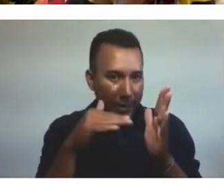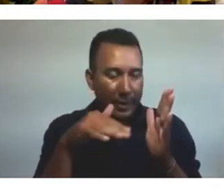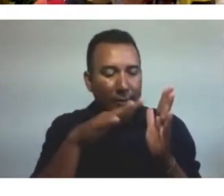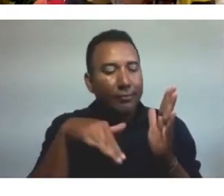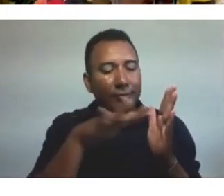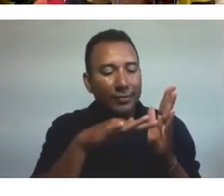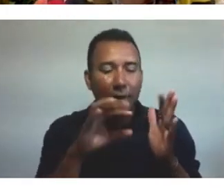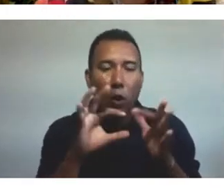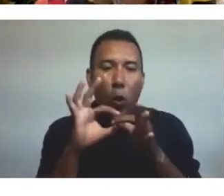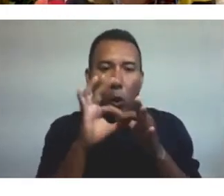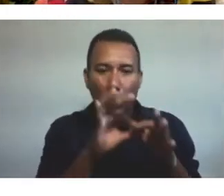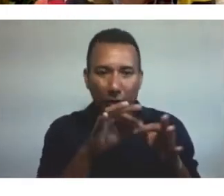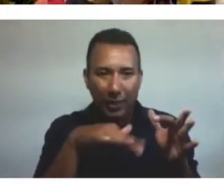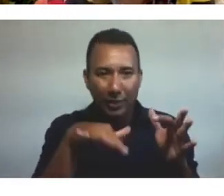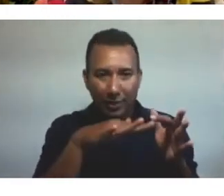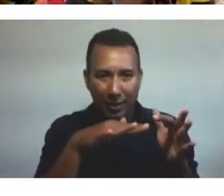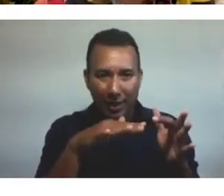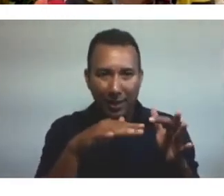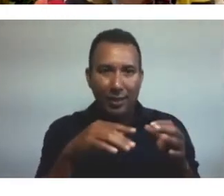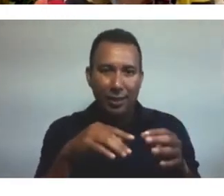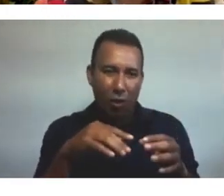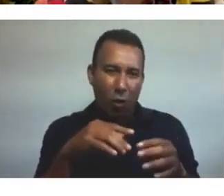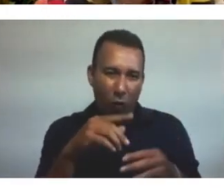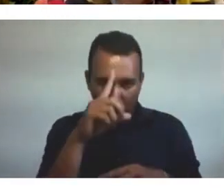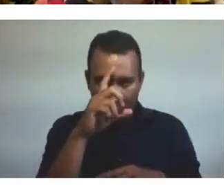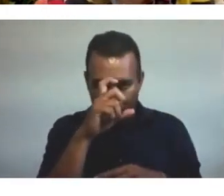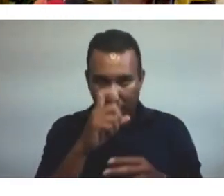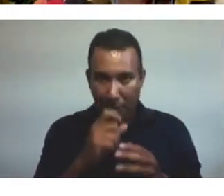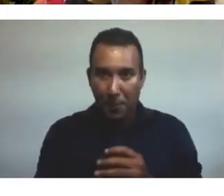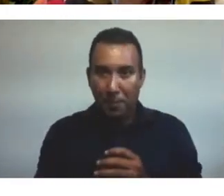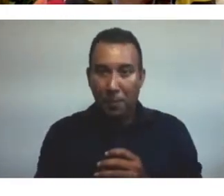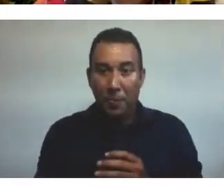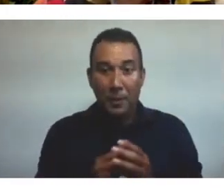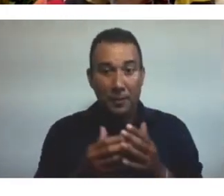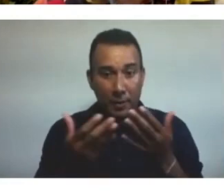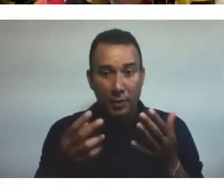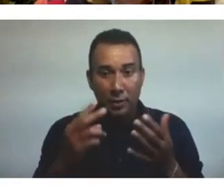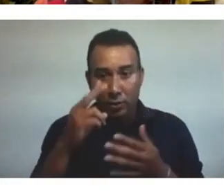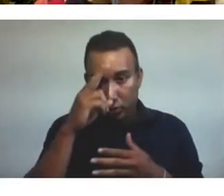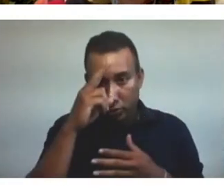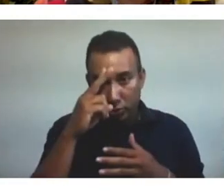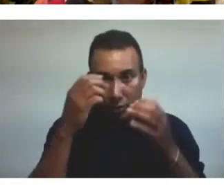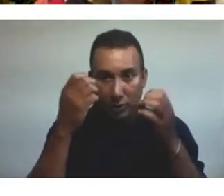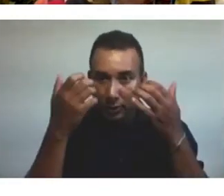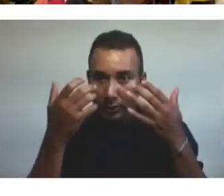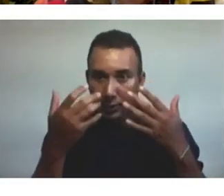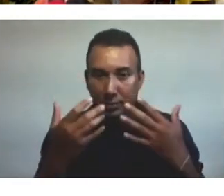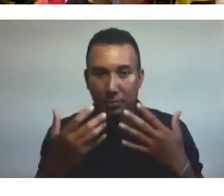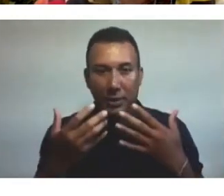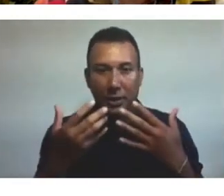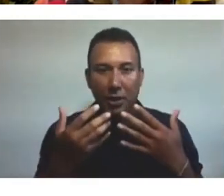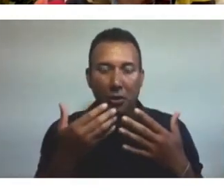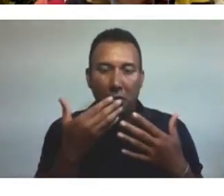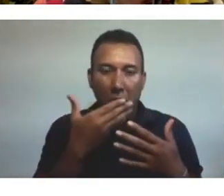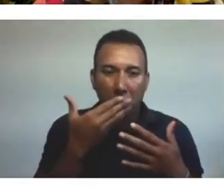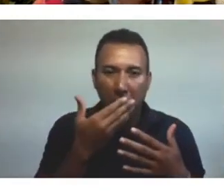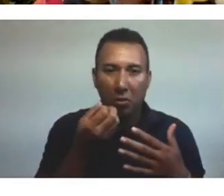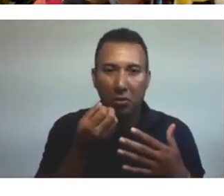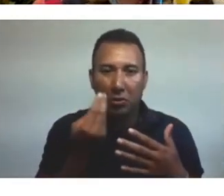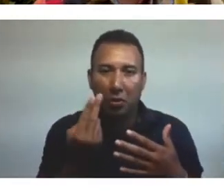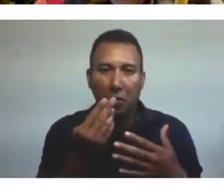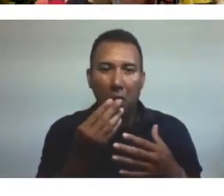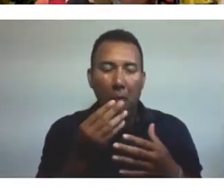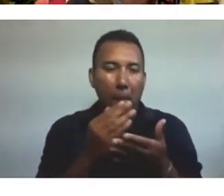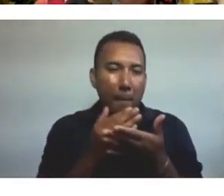contexto hospitalar, né? Muitas vezes a história fala de um doce, ou de um bolo, ou de um